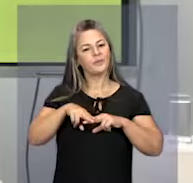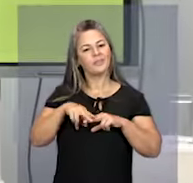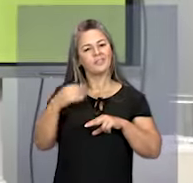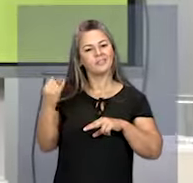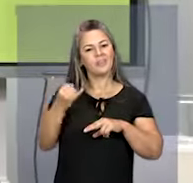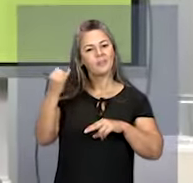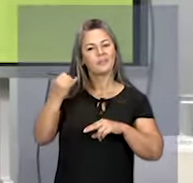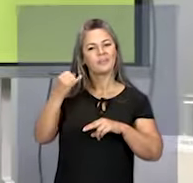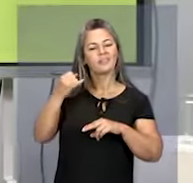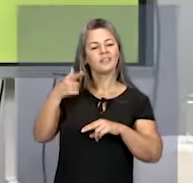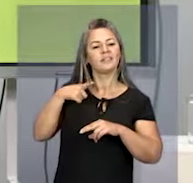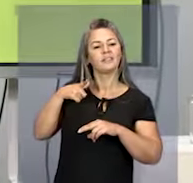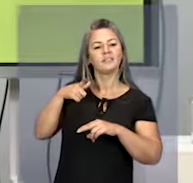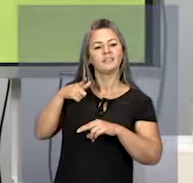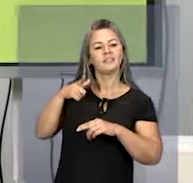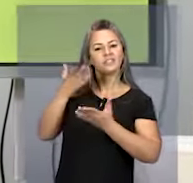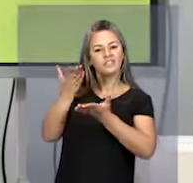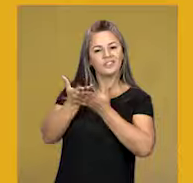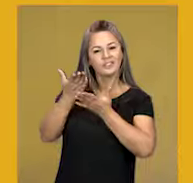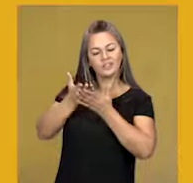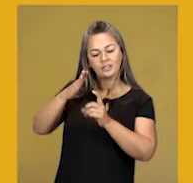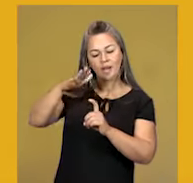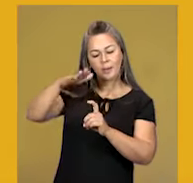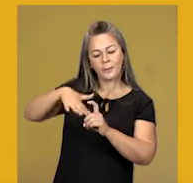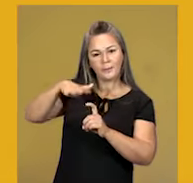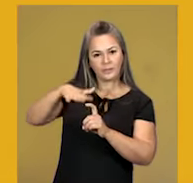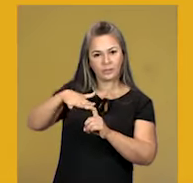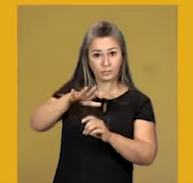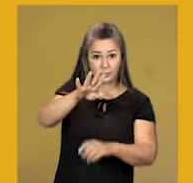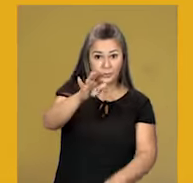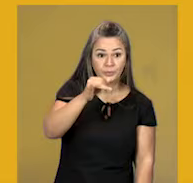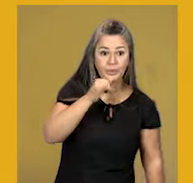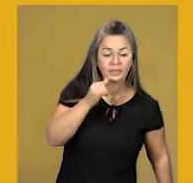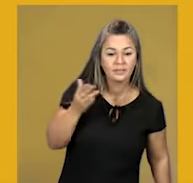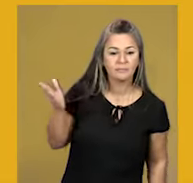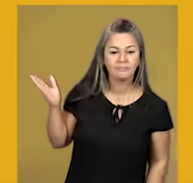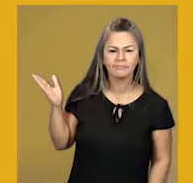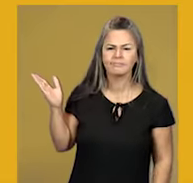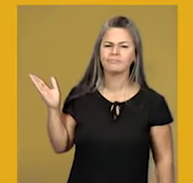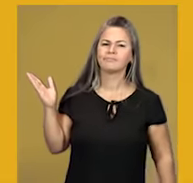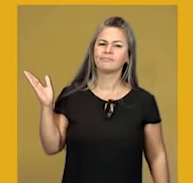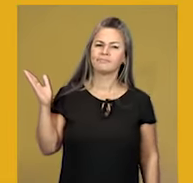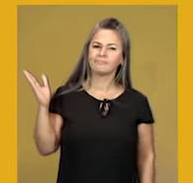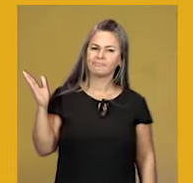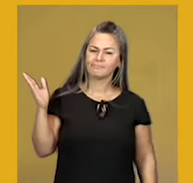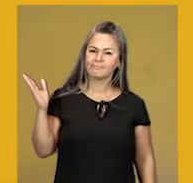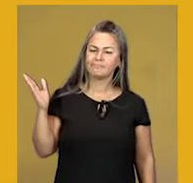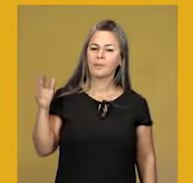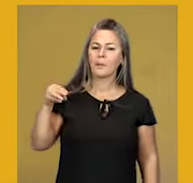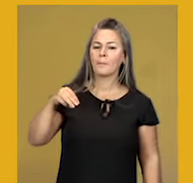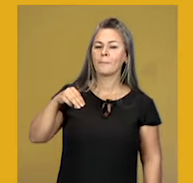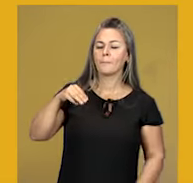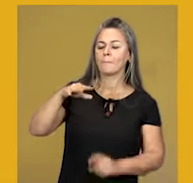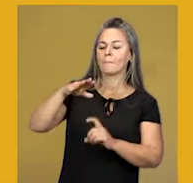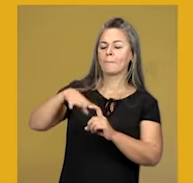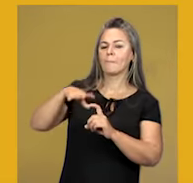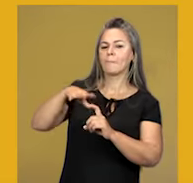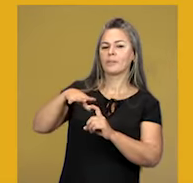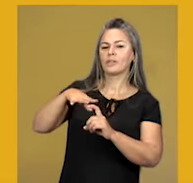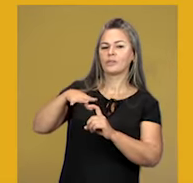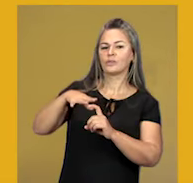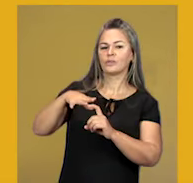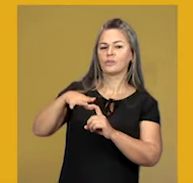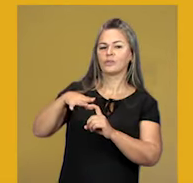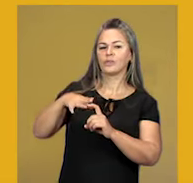Vamos seguir. Alguns exemplos de mitos. Eu coloquei aqui o mito da criação. Por que eu